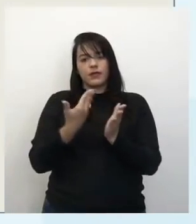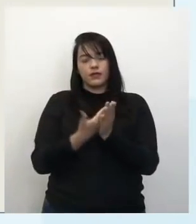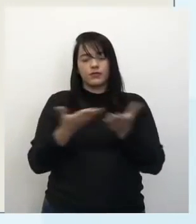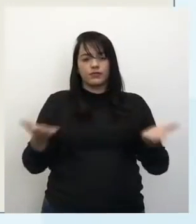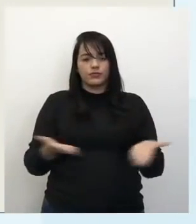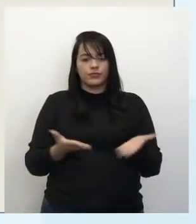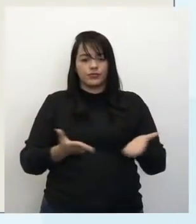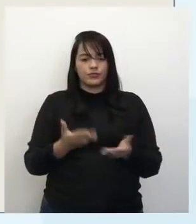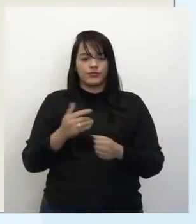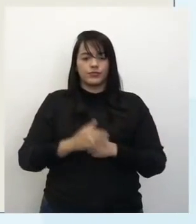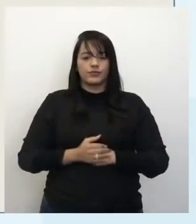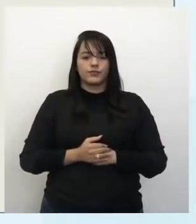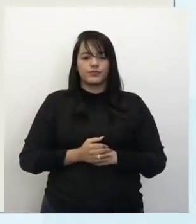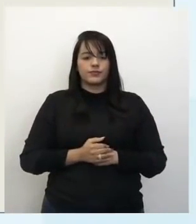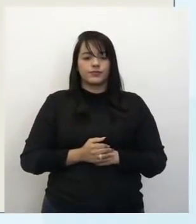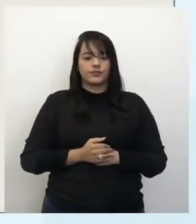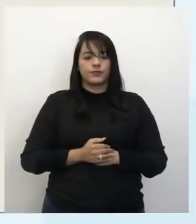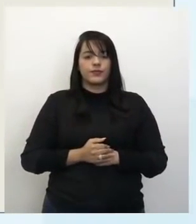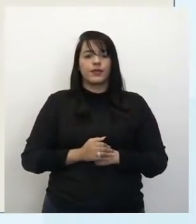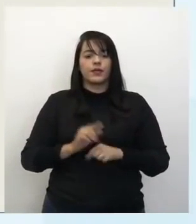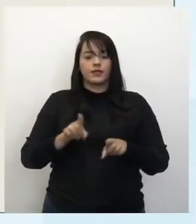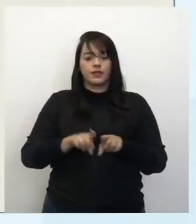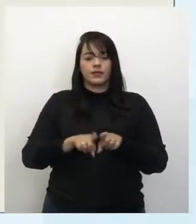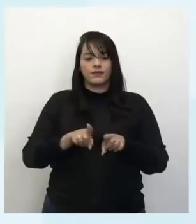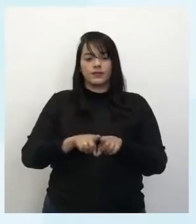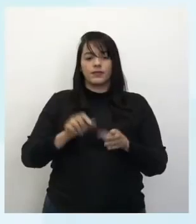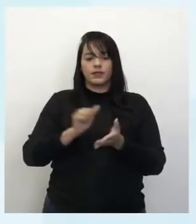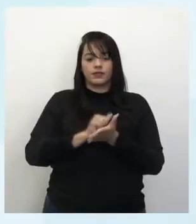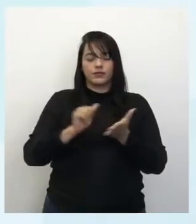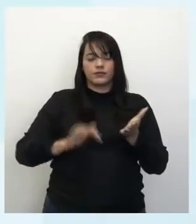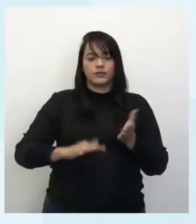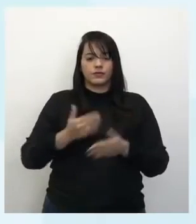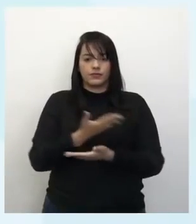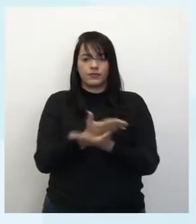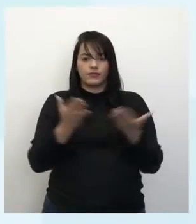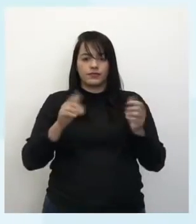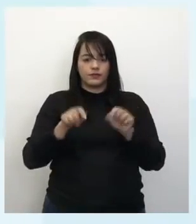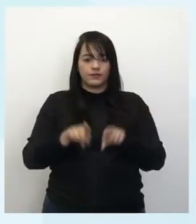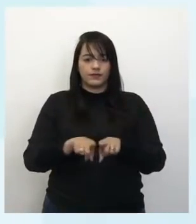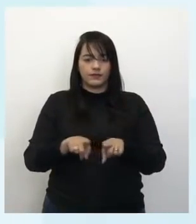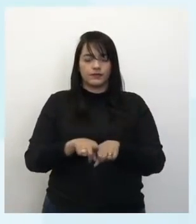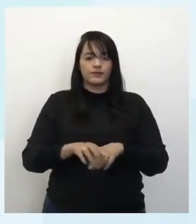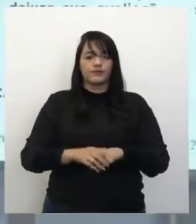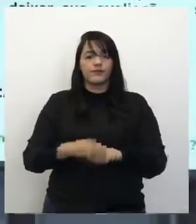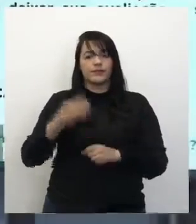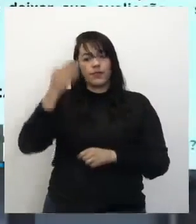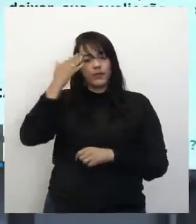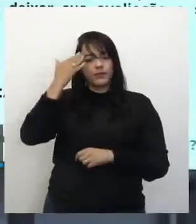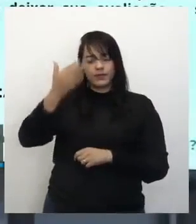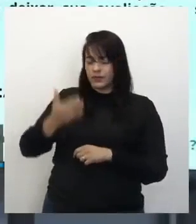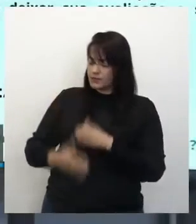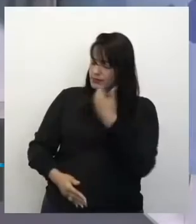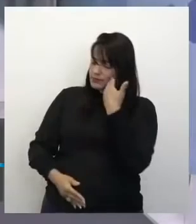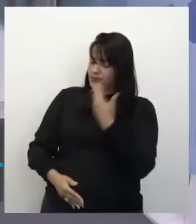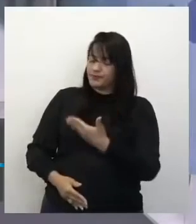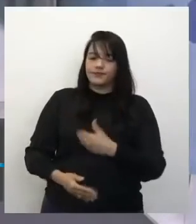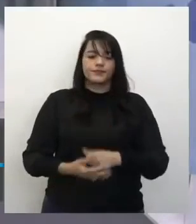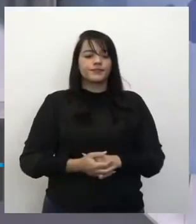de hoje. Também tem a tarefa para vocês ali, para vocês avaliarem. Thank you very much, João.